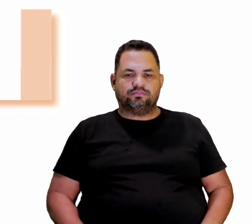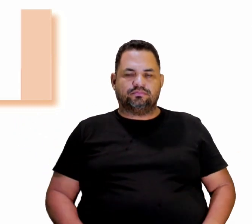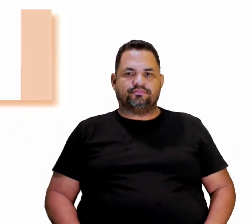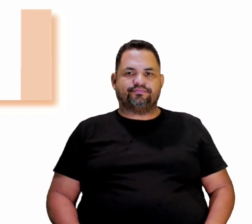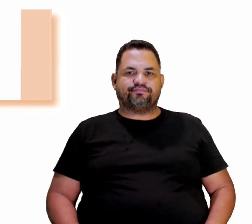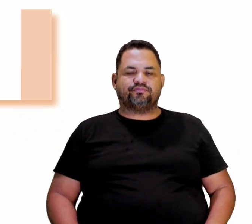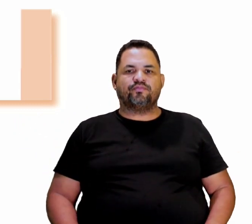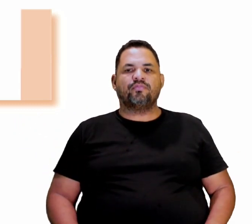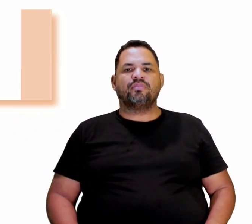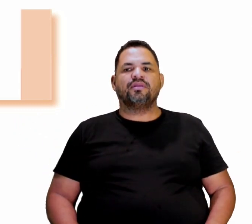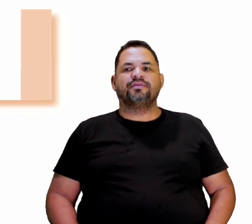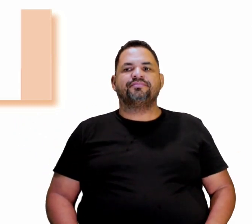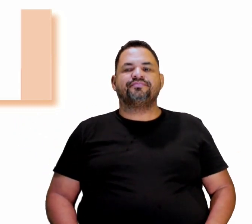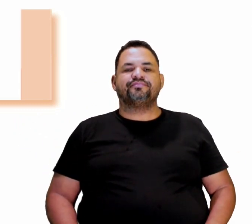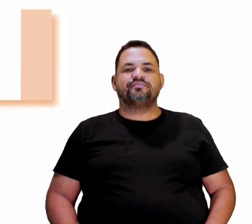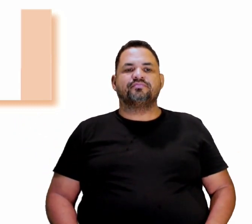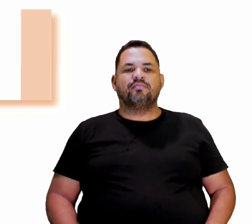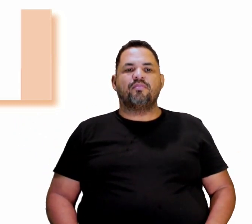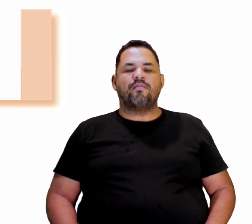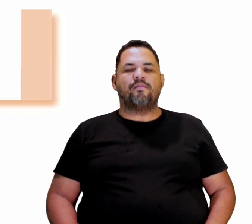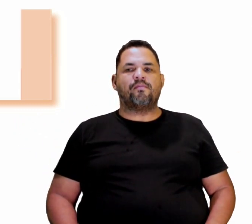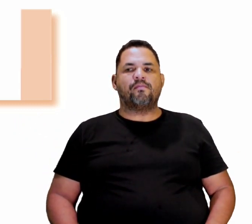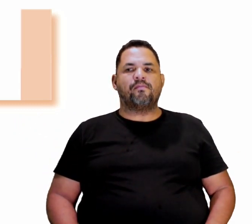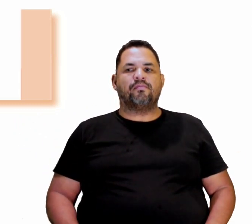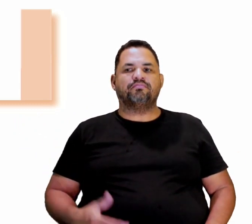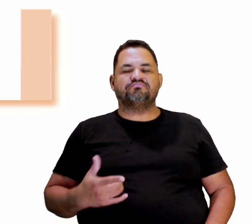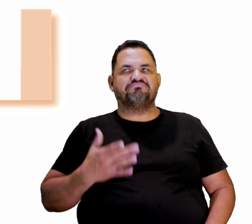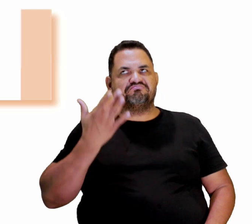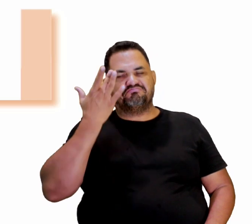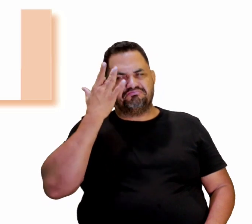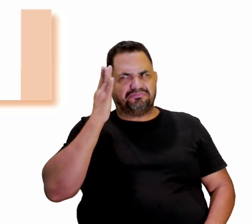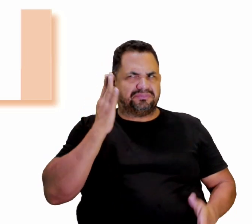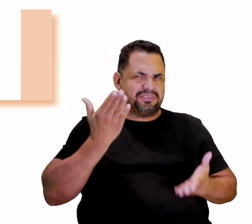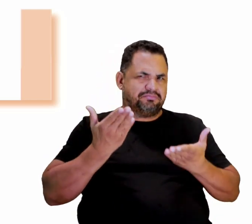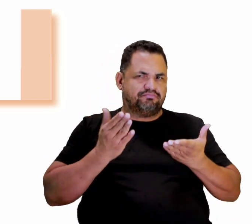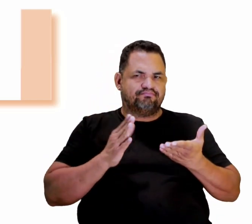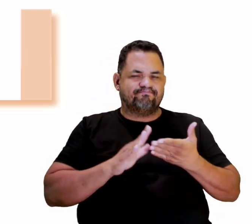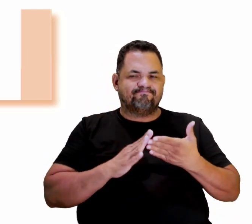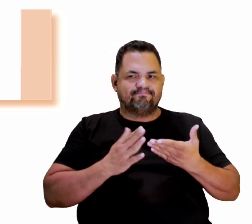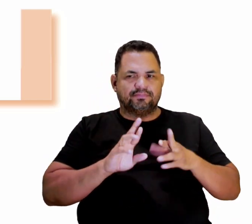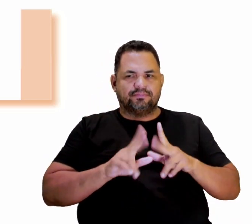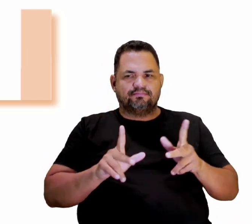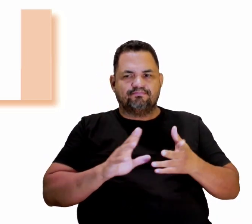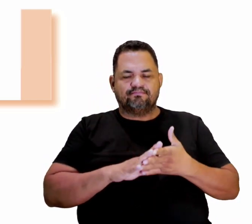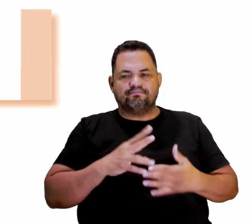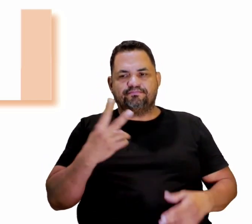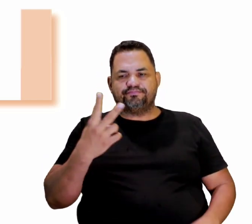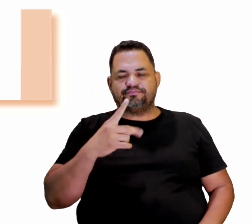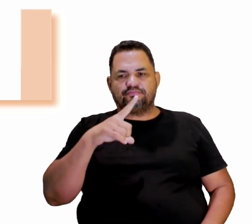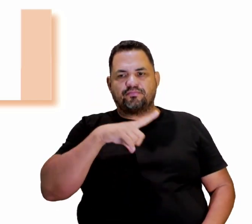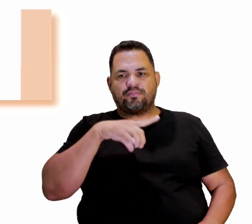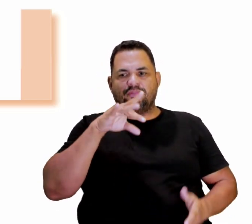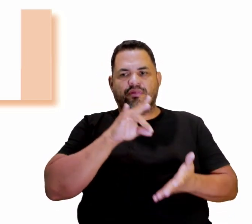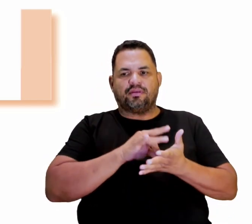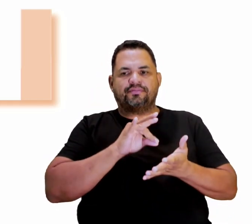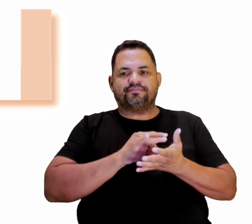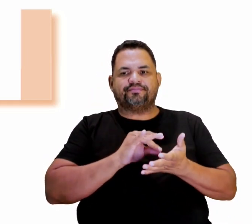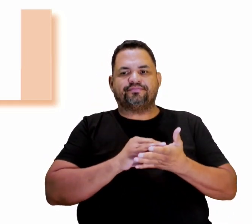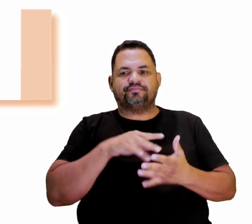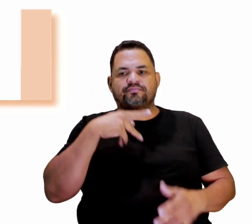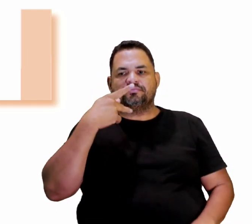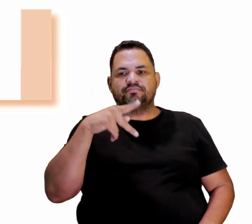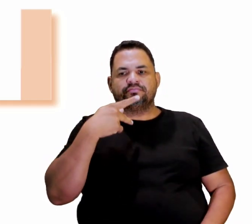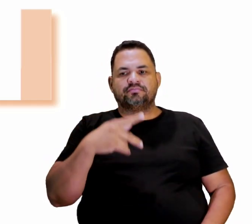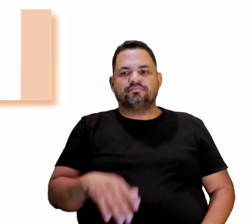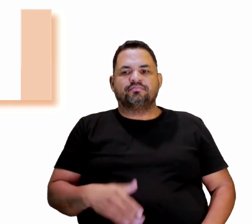a gente tem mais certeza contrário do futuro com eu que a gente não tem tanta certeza basicamente assim a diferença dos dois mas na verdade como eu